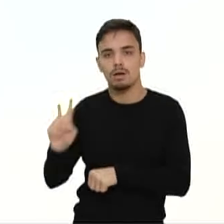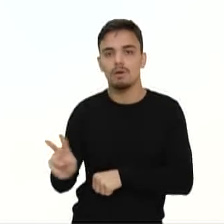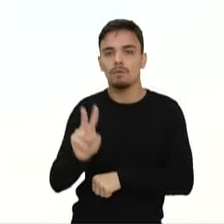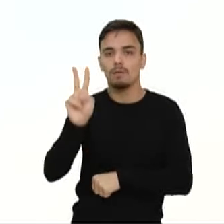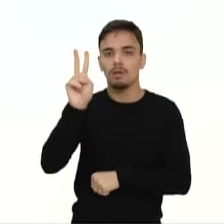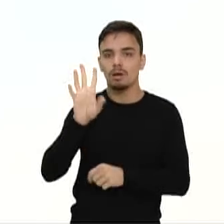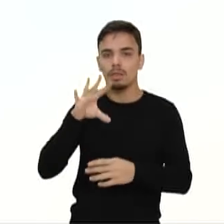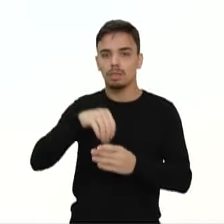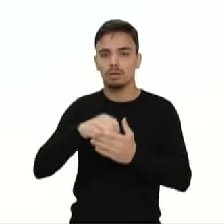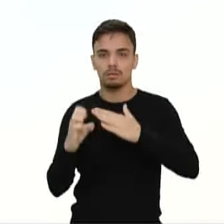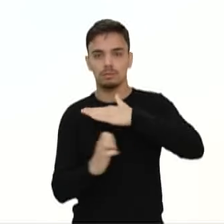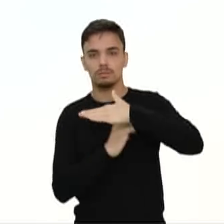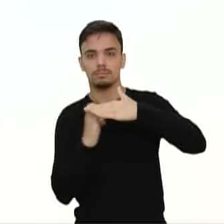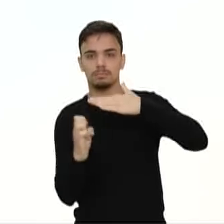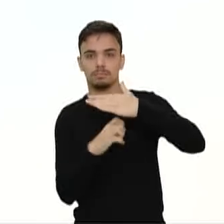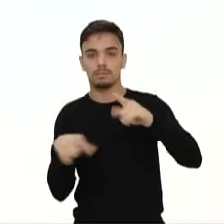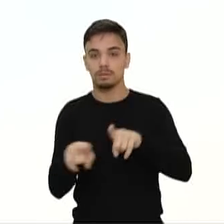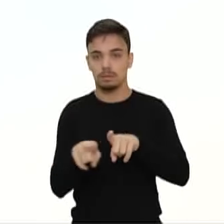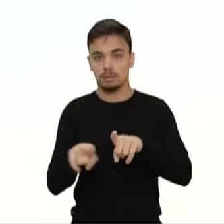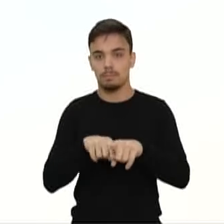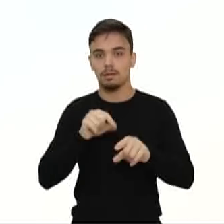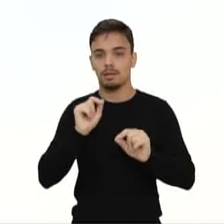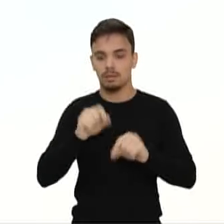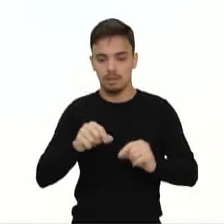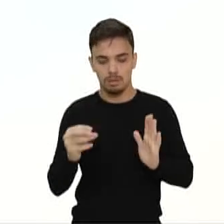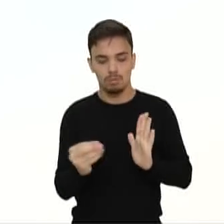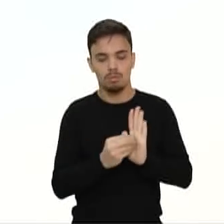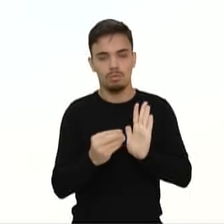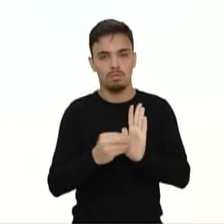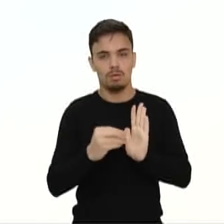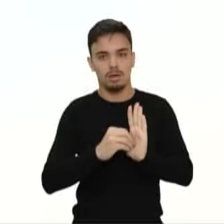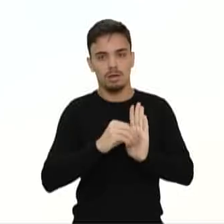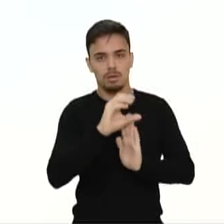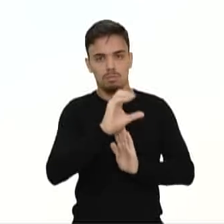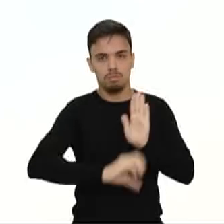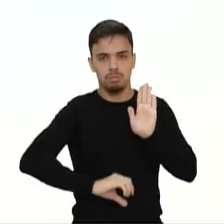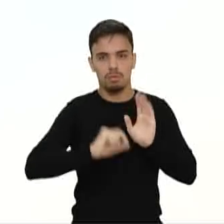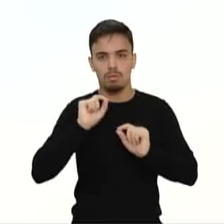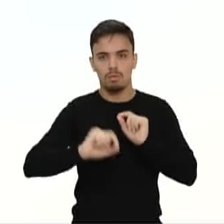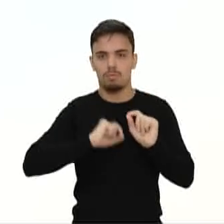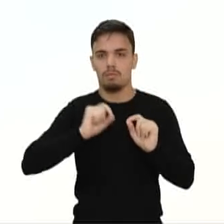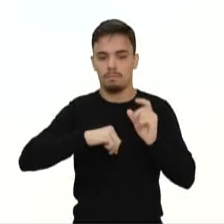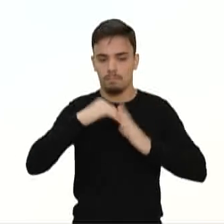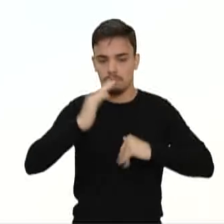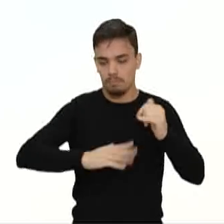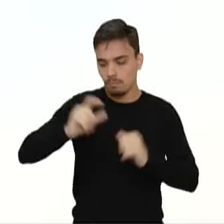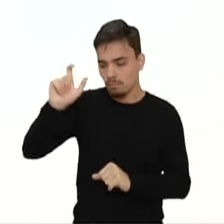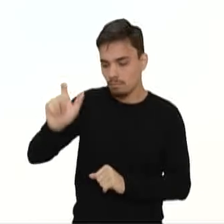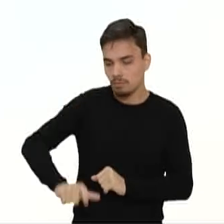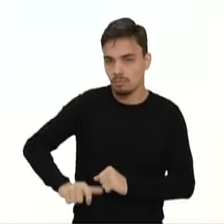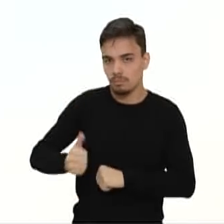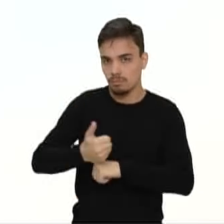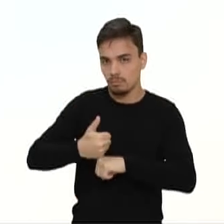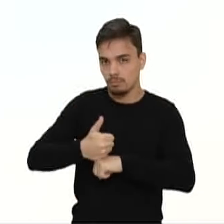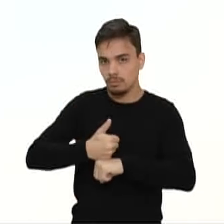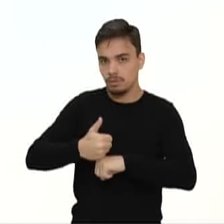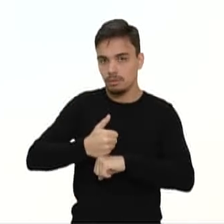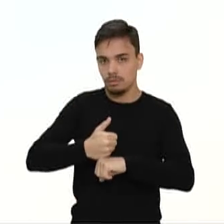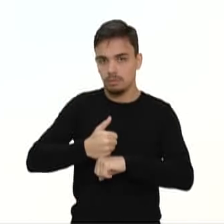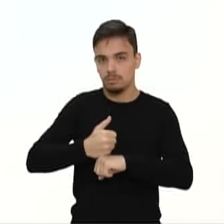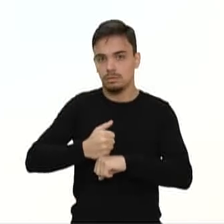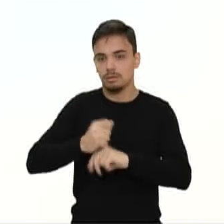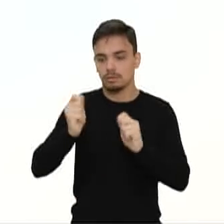das empresas. Ao incluí-los no currículo, o profissional mostra que investe parte do